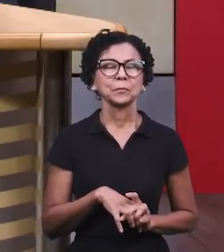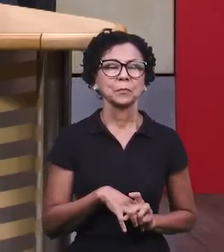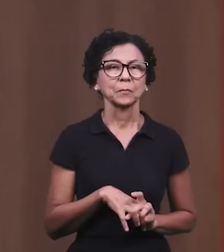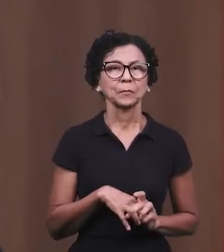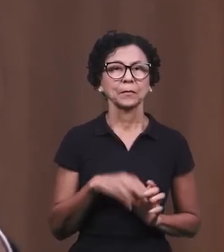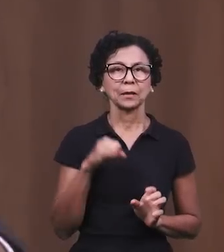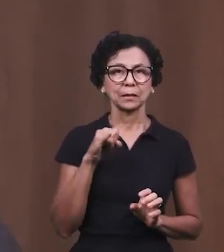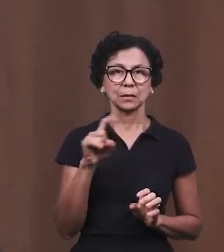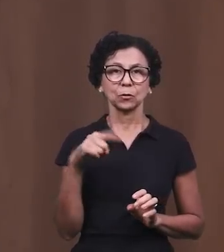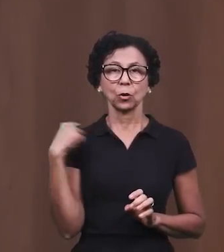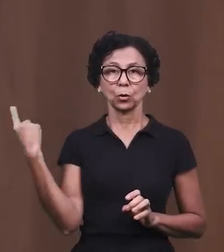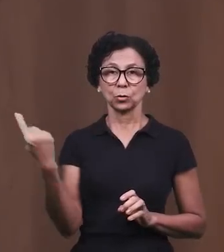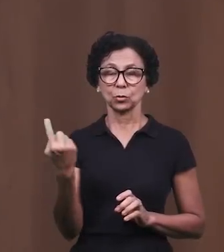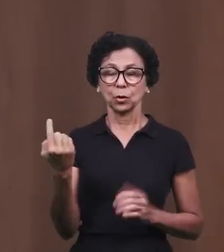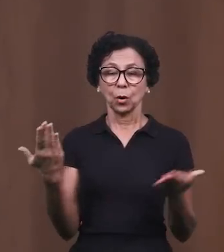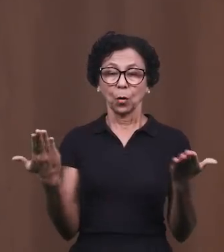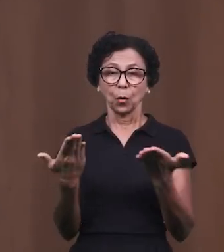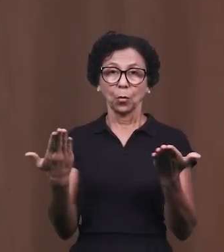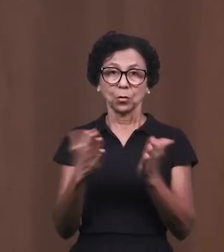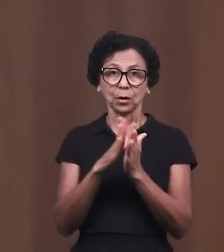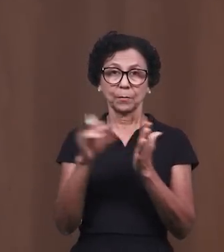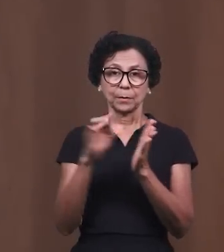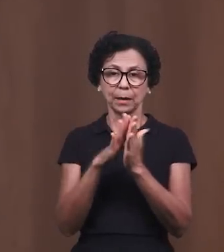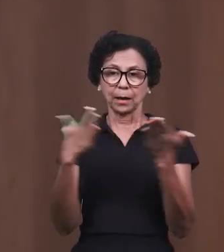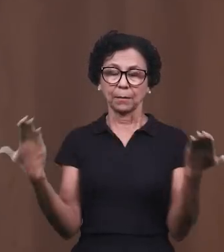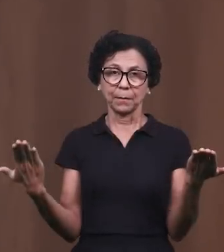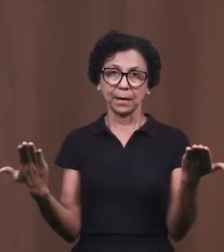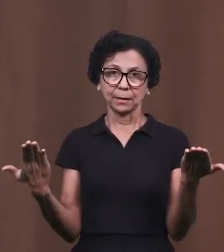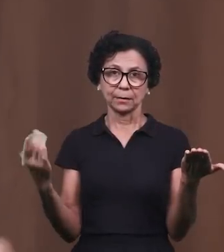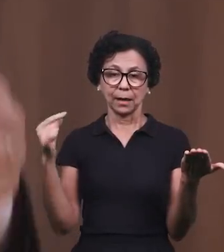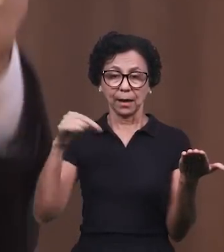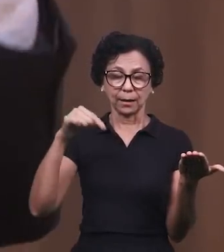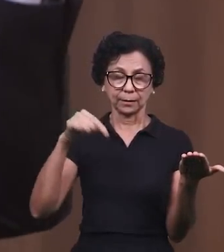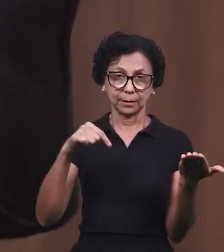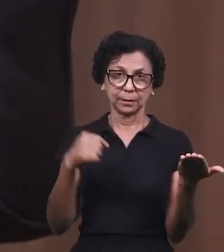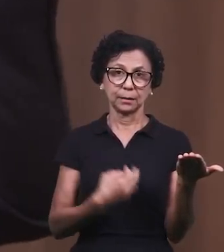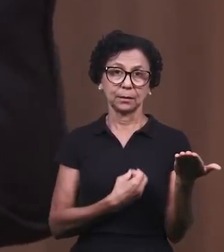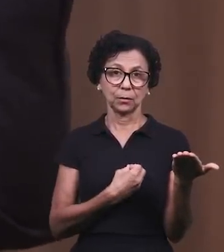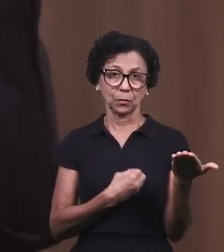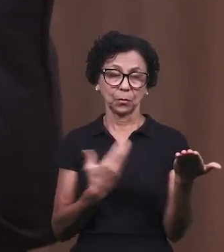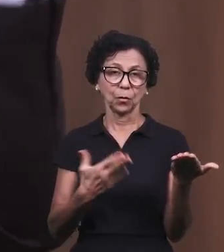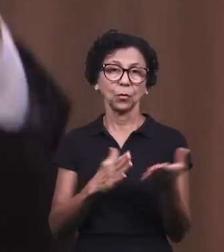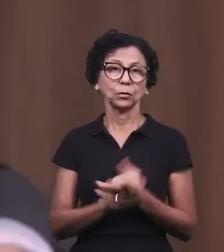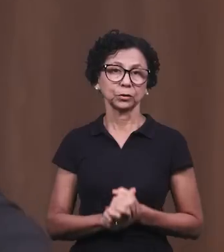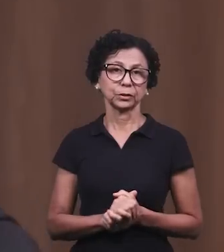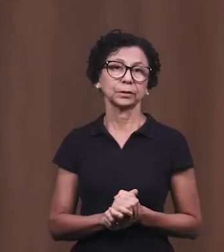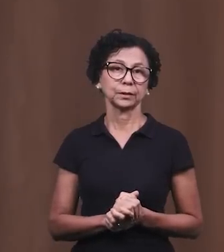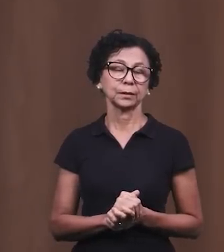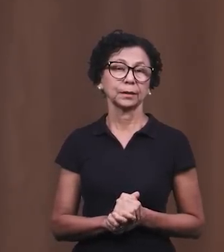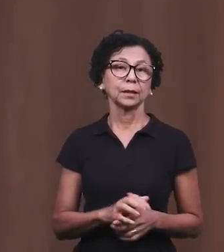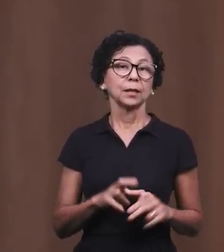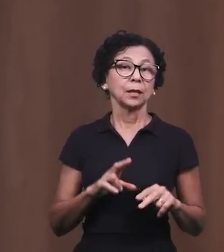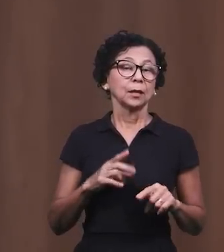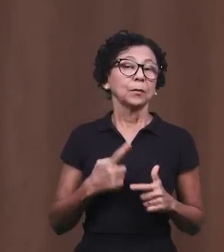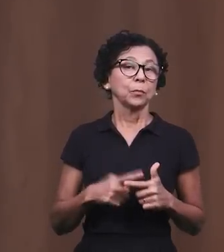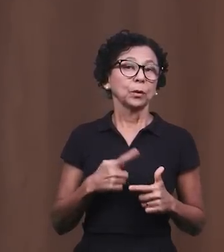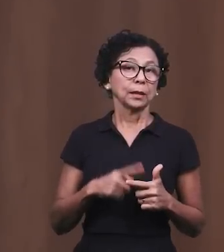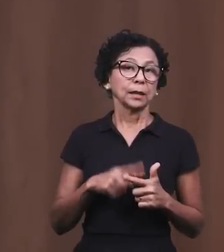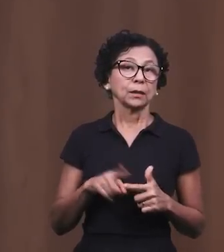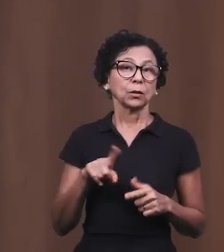primeira iniciativa do adversário para destruir o cânon? Primeiro, matar a igreja. Se ele matasse a